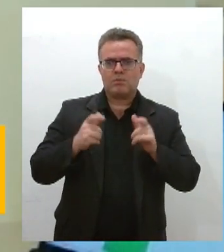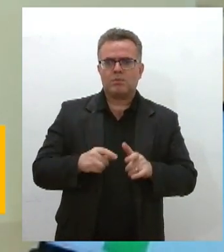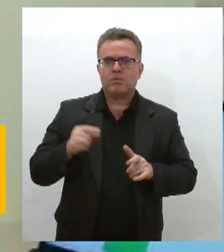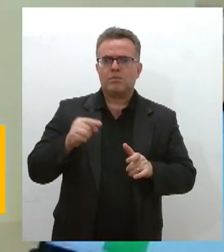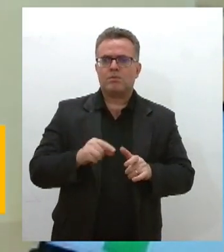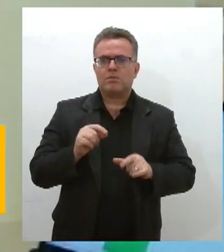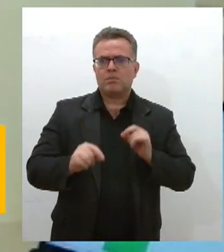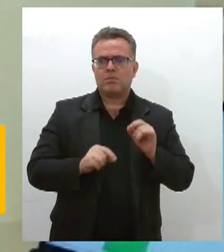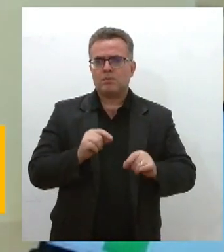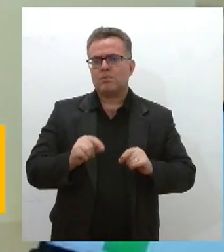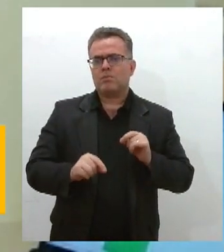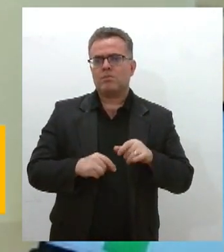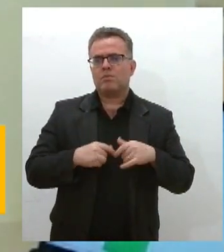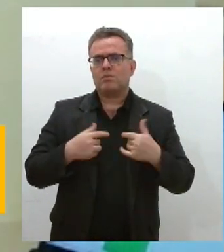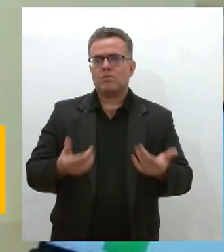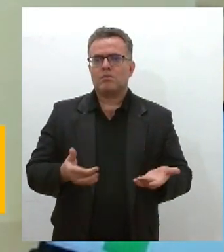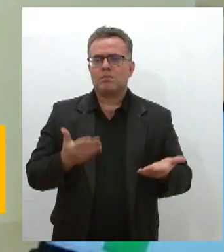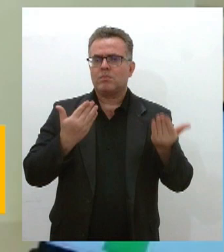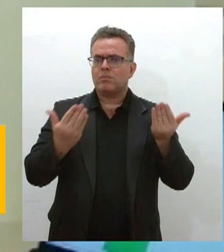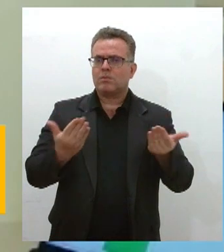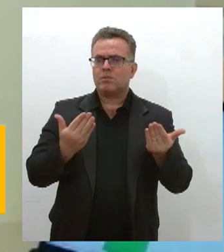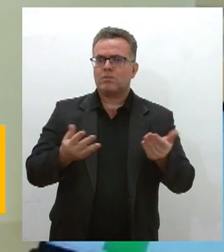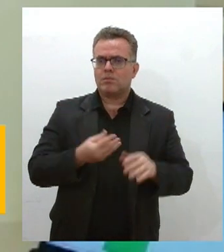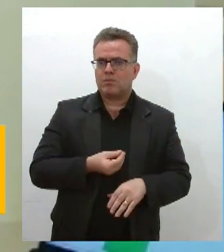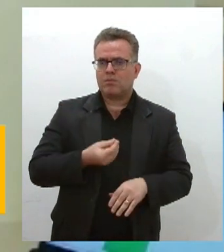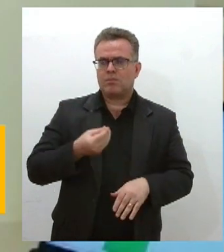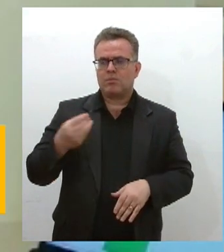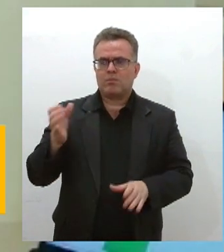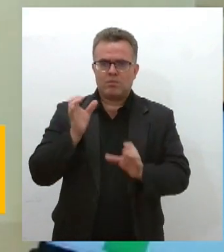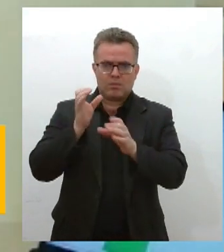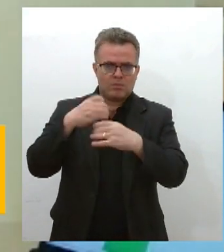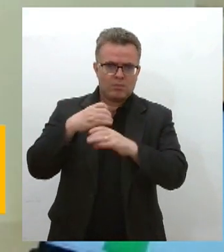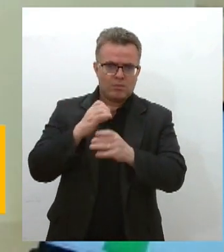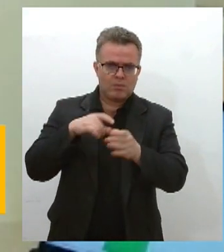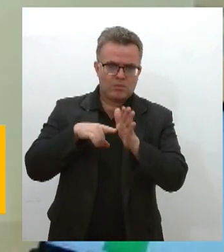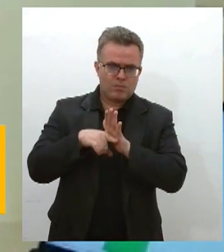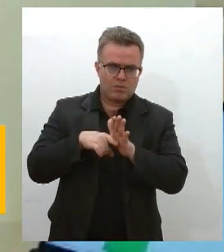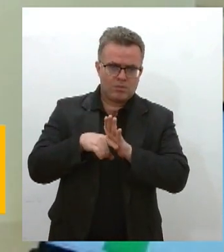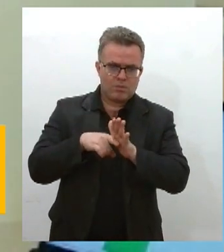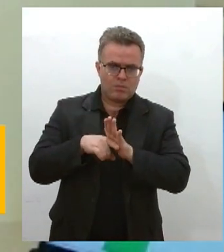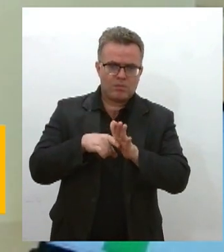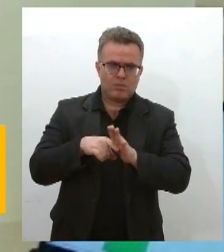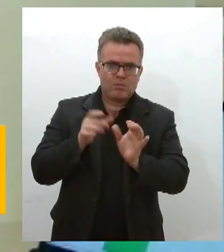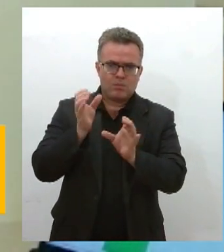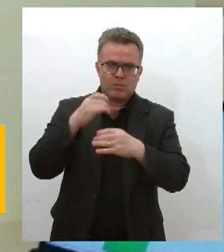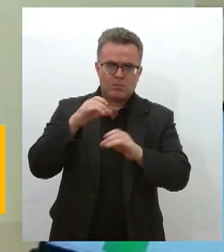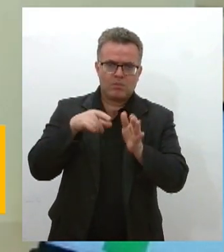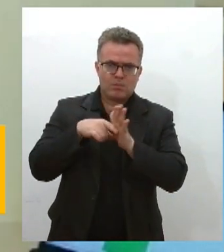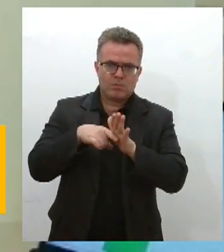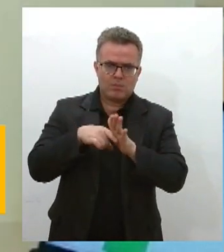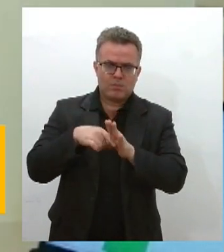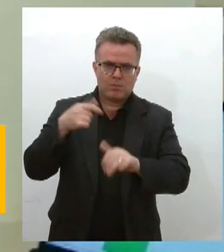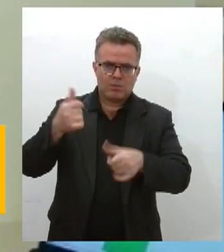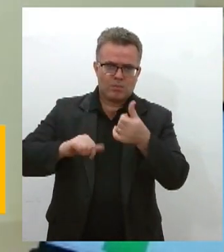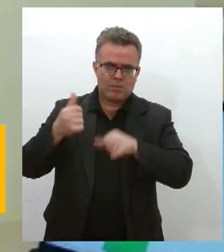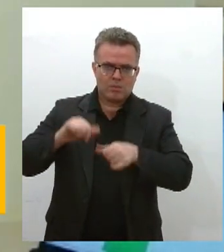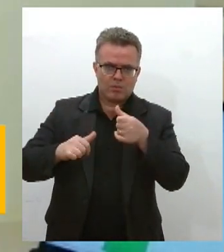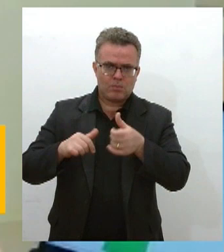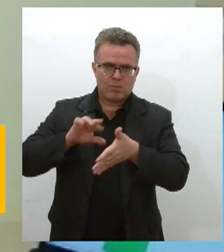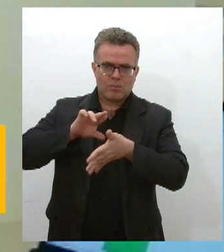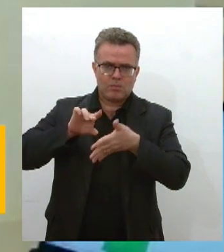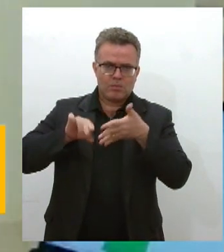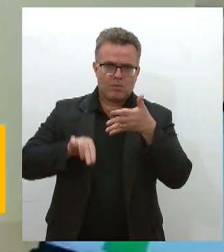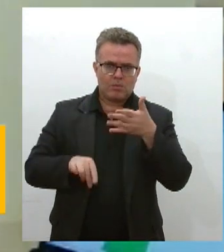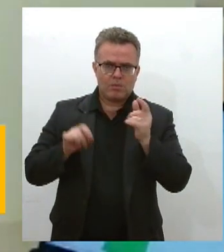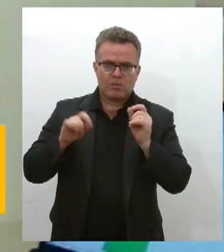que é considerada suspeita e encaminha para um laboratório. Esse laboratório vai fazer uma série de análises e vai determinar se aquela